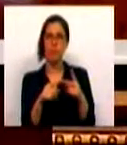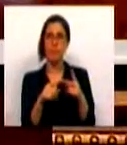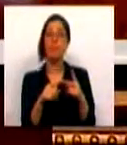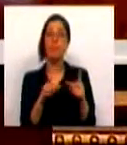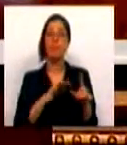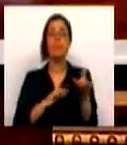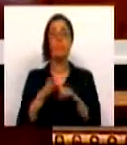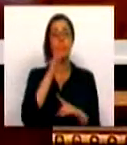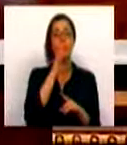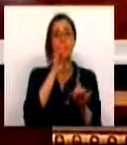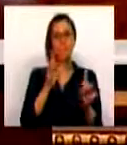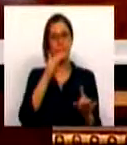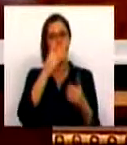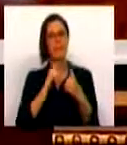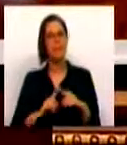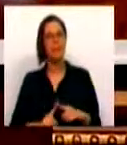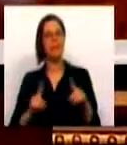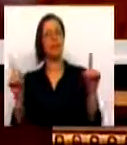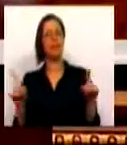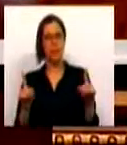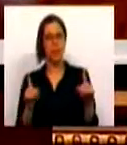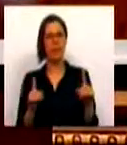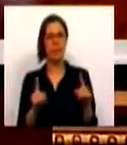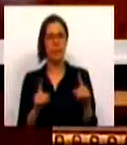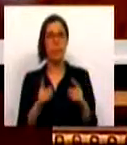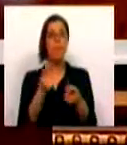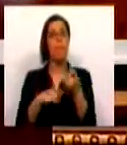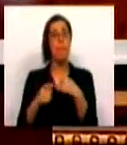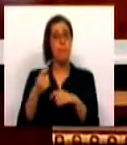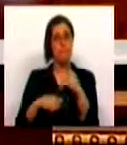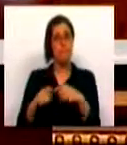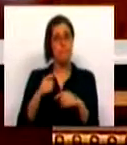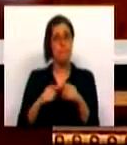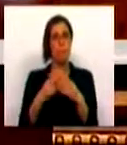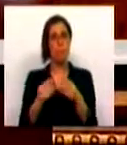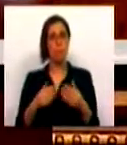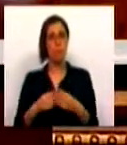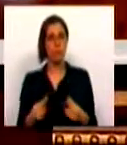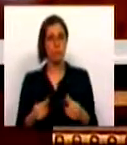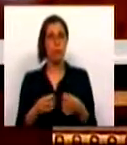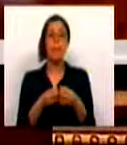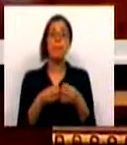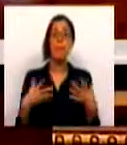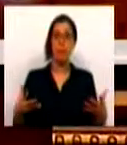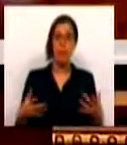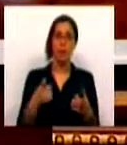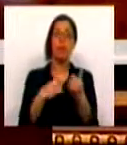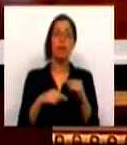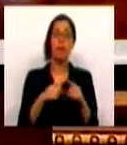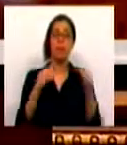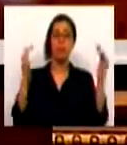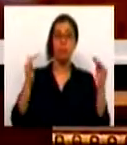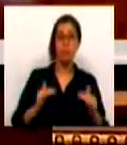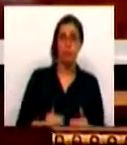Depois, Sr. Deputado, é muito diferente o peso das exportações do produto crescer quando o produto